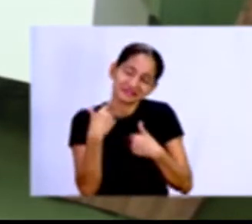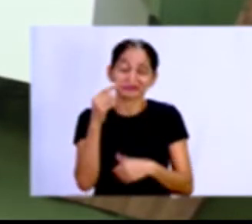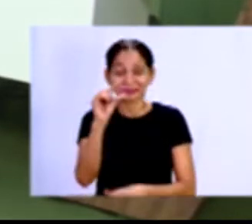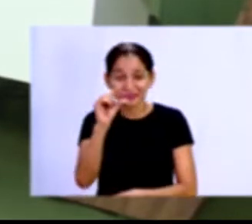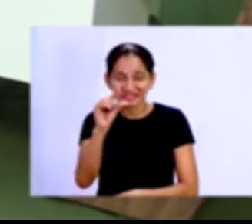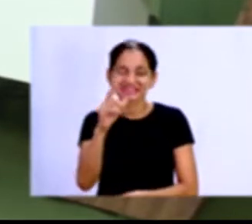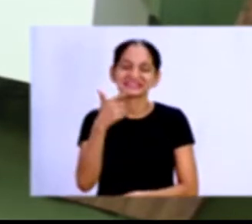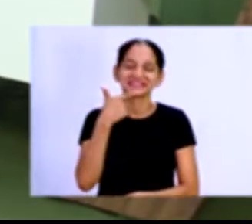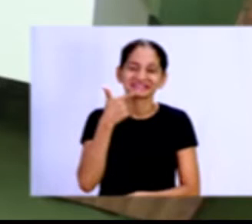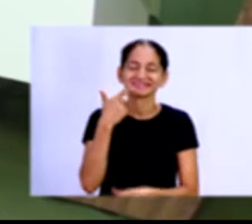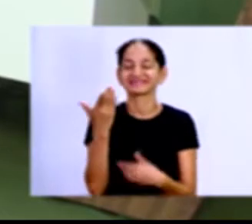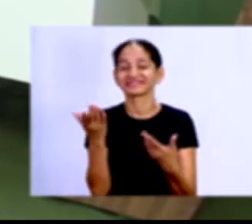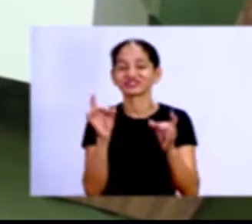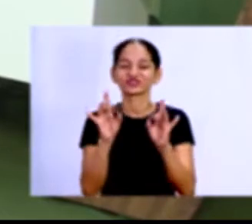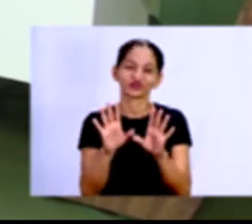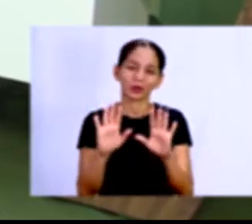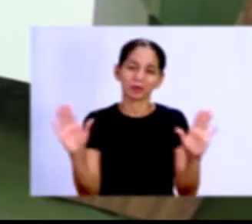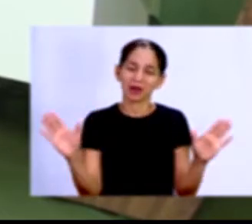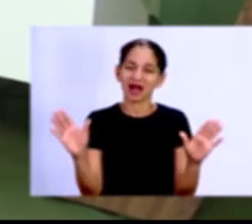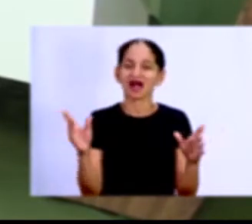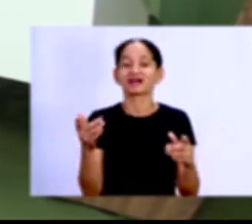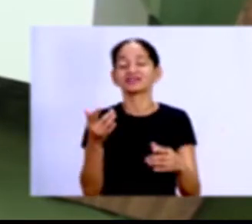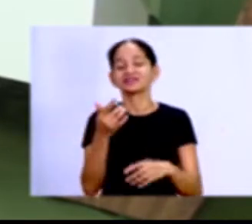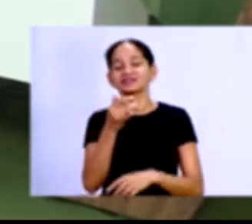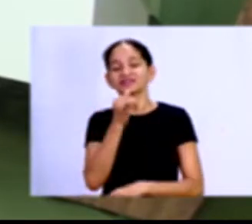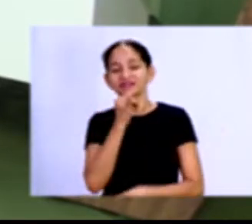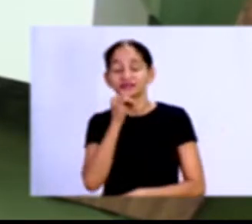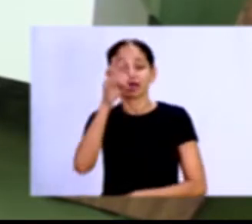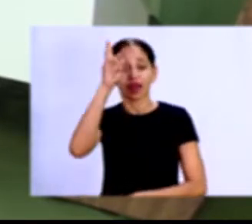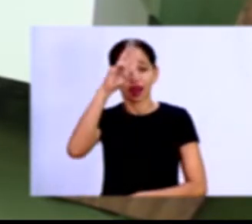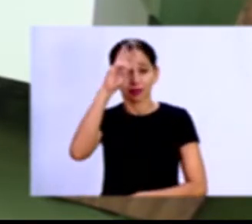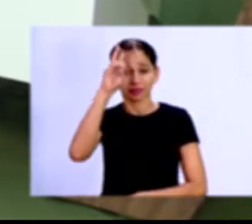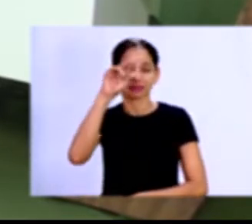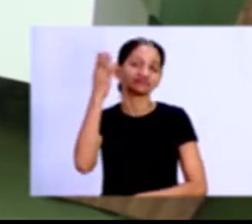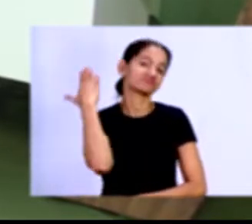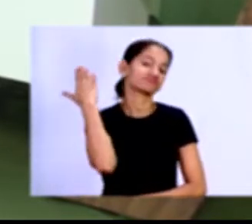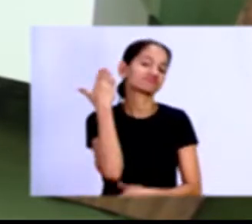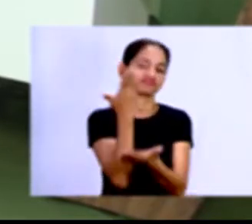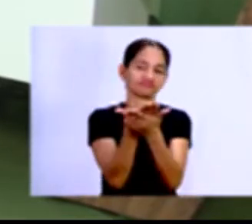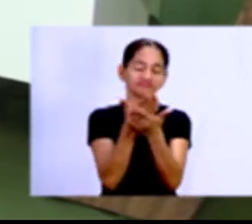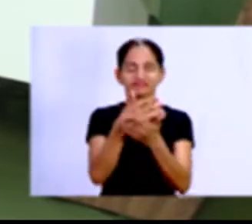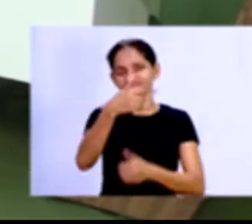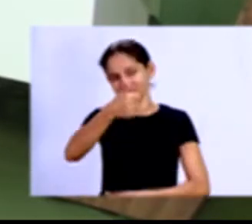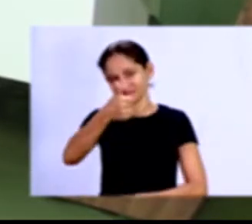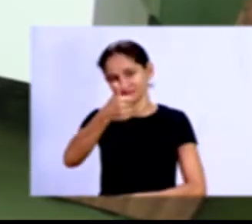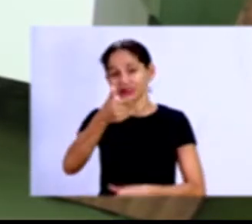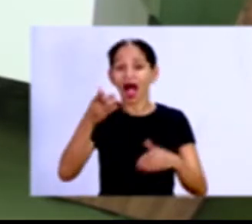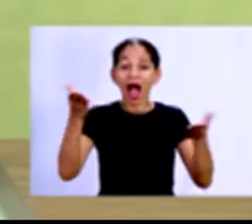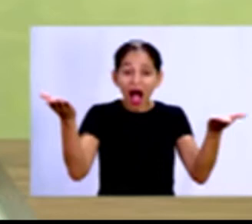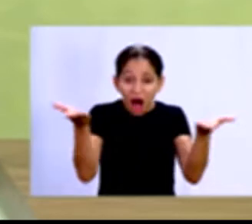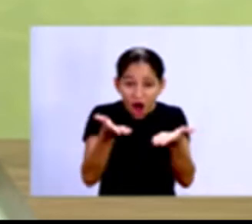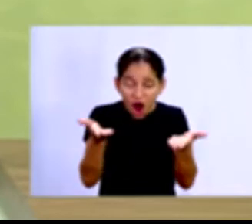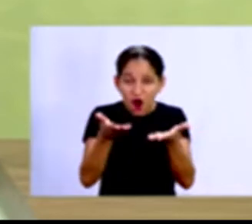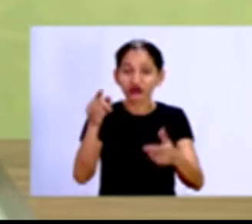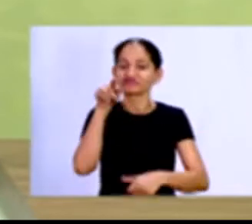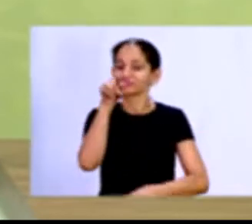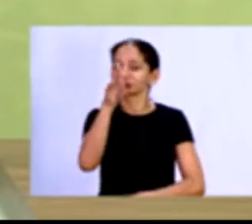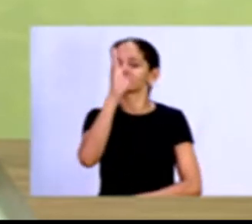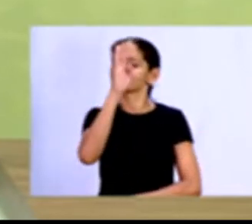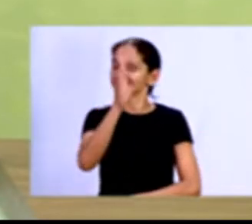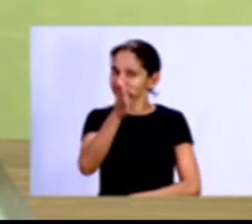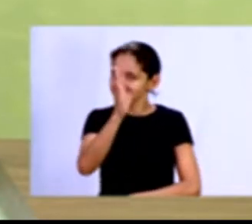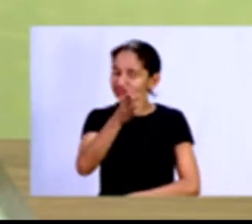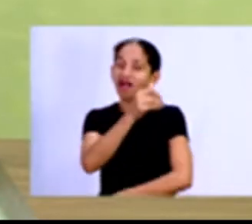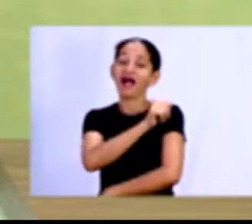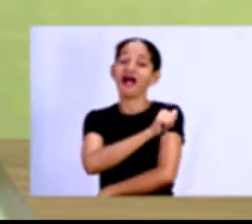pouquinho só. Mas lembramos, acho, na primeira aula, né? Hoje, nesse momento, você é o